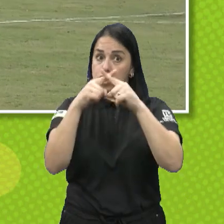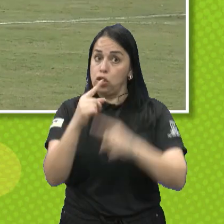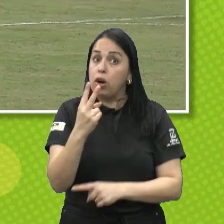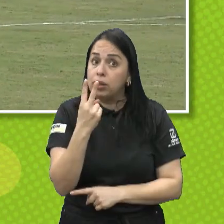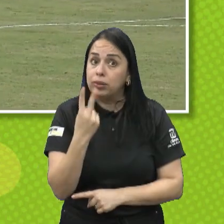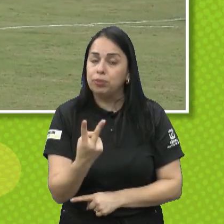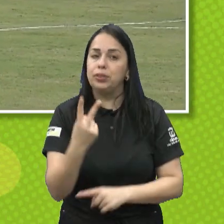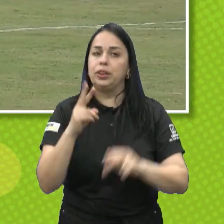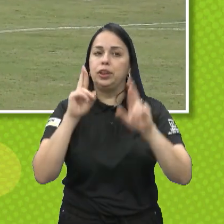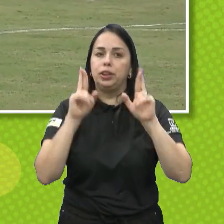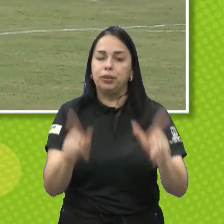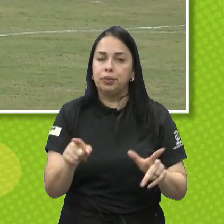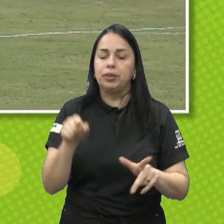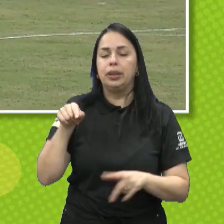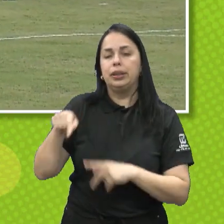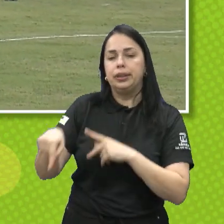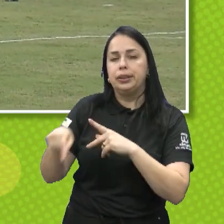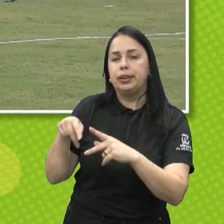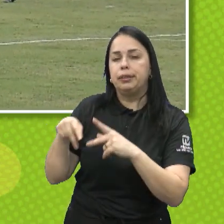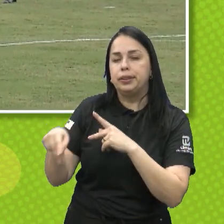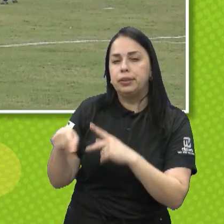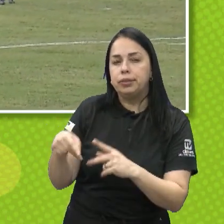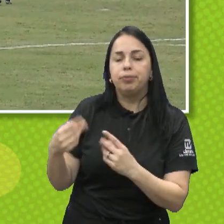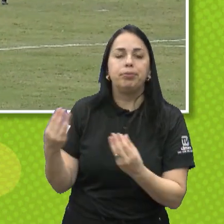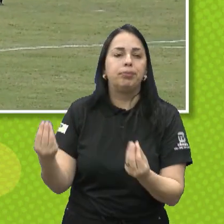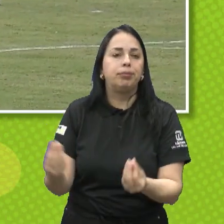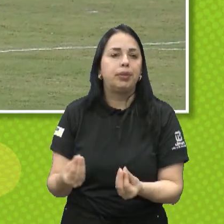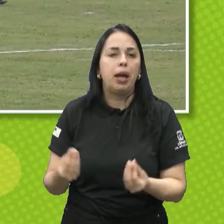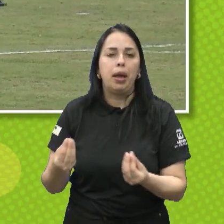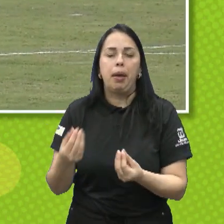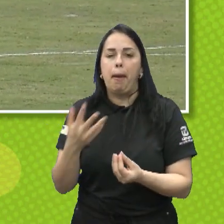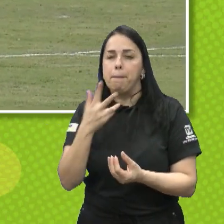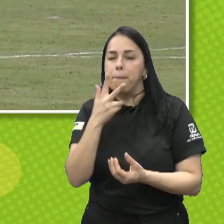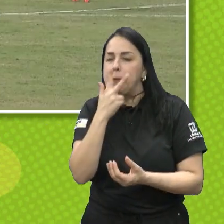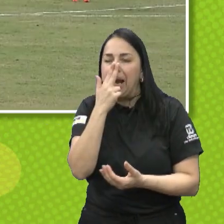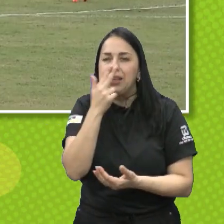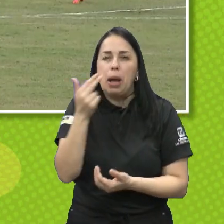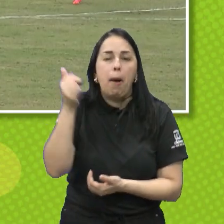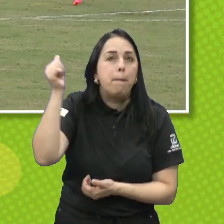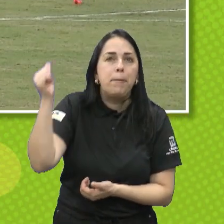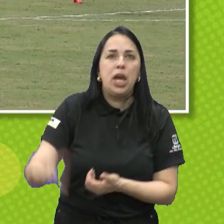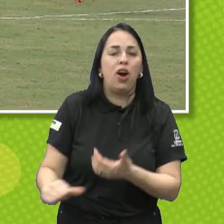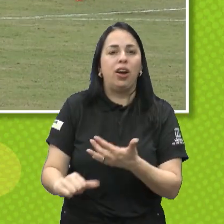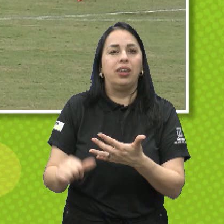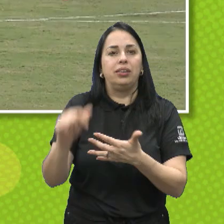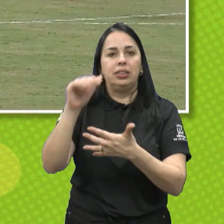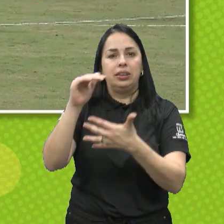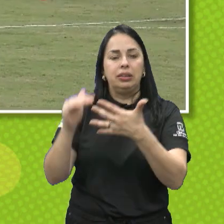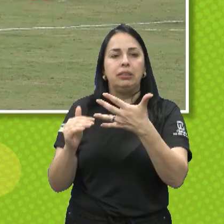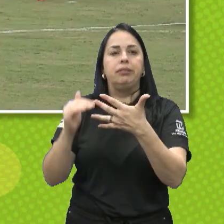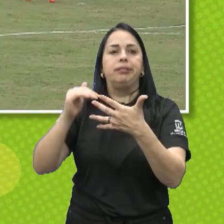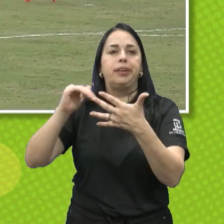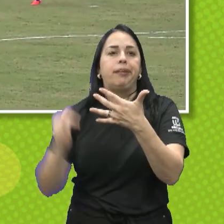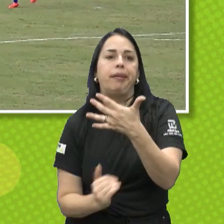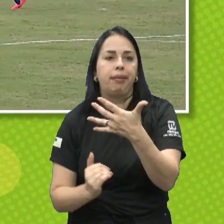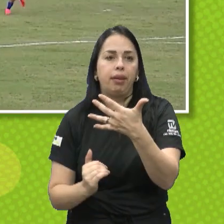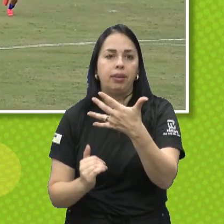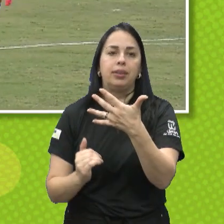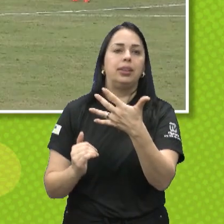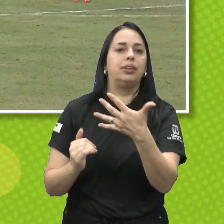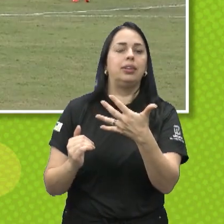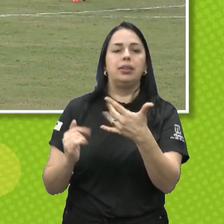ele acaba nessa temporada, né, fazendo talvez o pior ano da sua história, indo para a terceira divisão, sem disputar